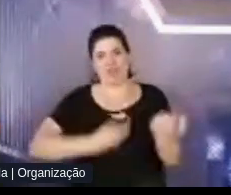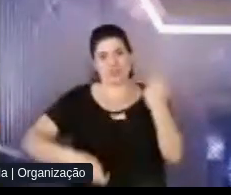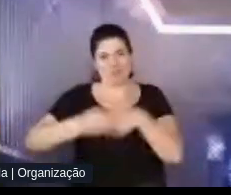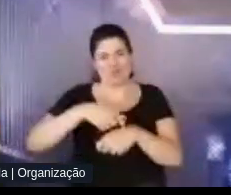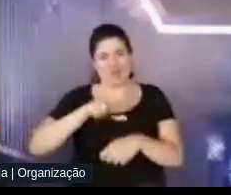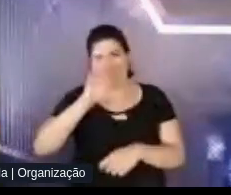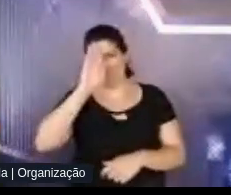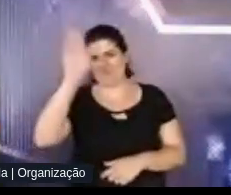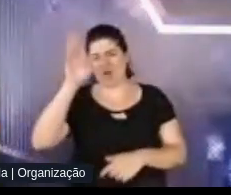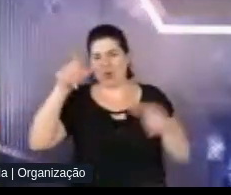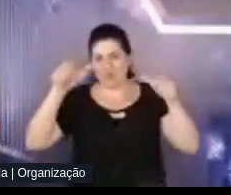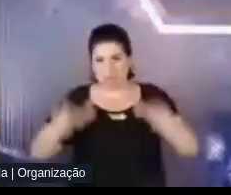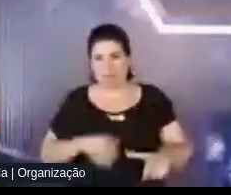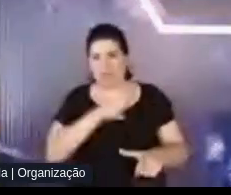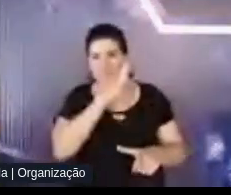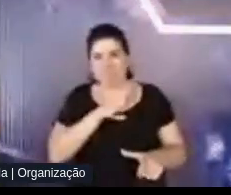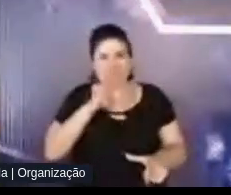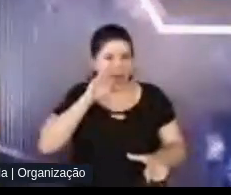mulheres.